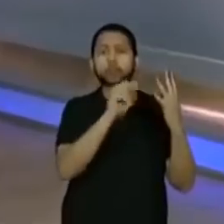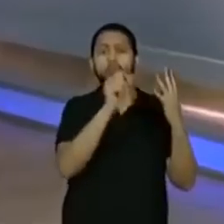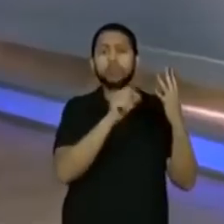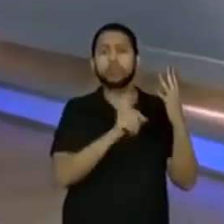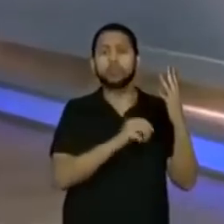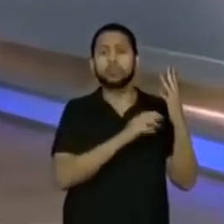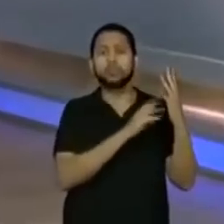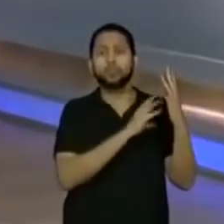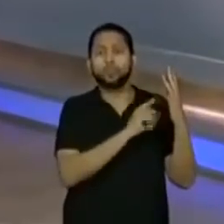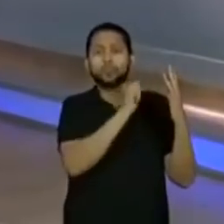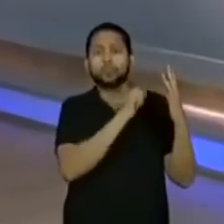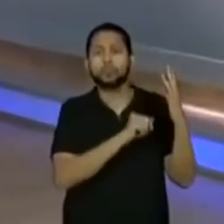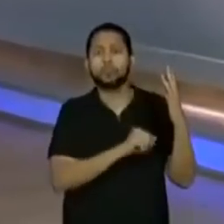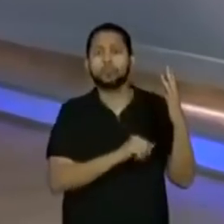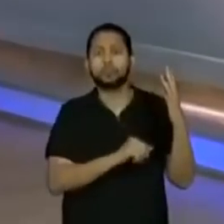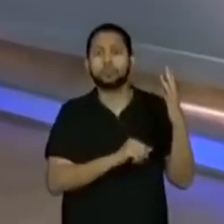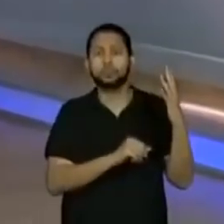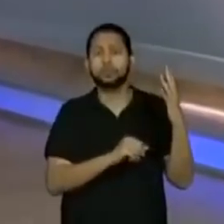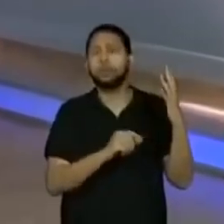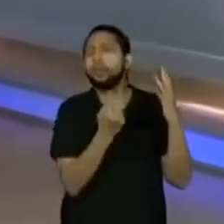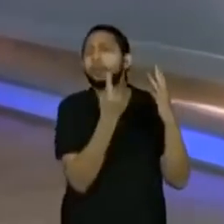faltar uma maçã.